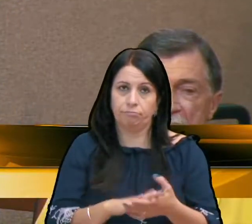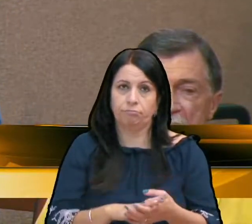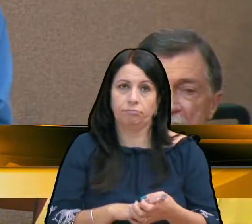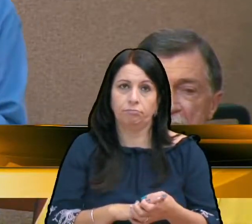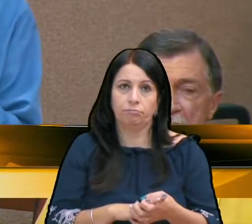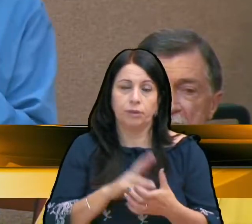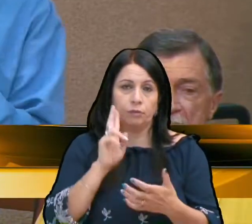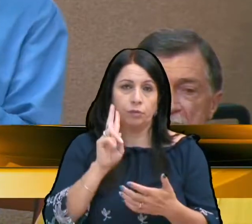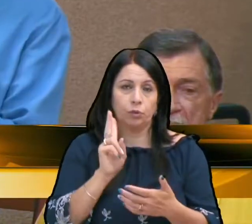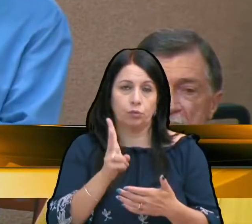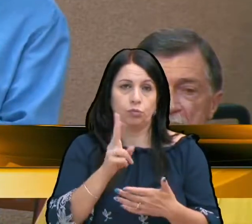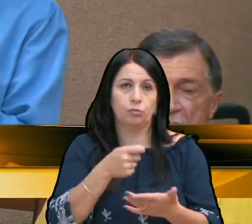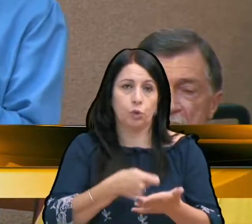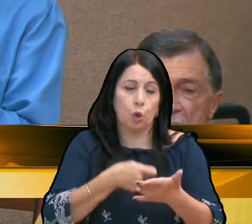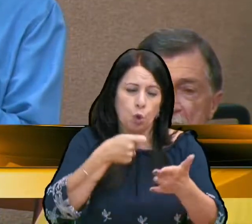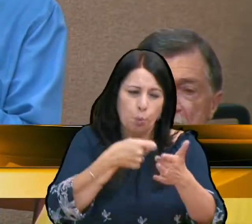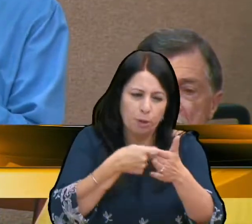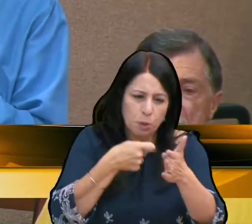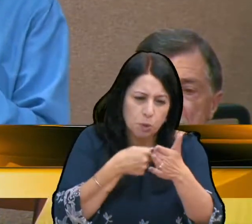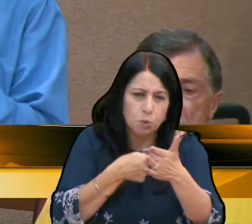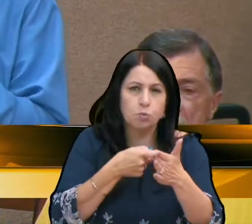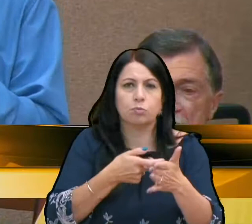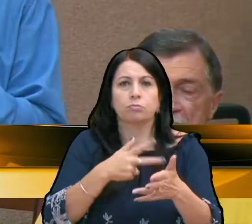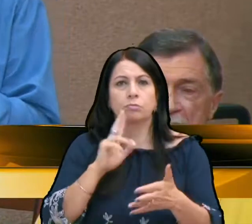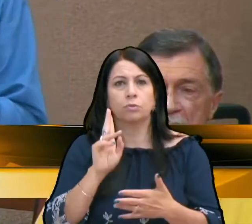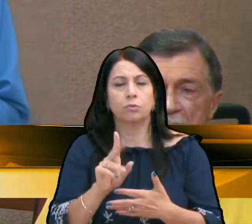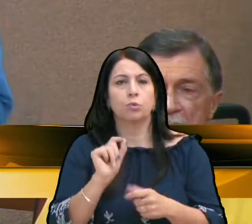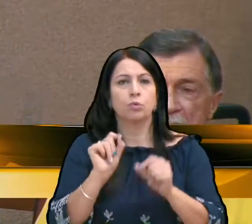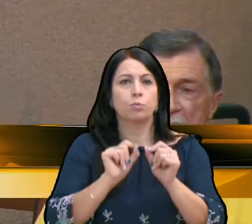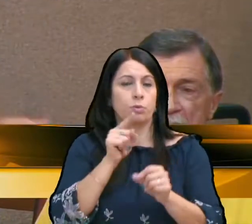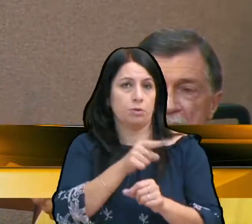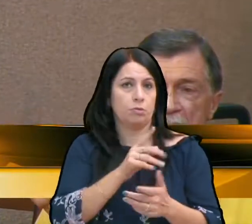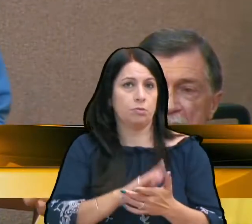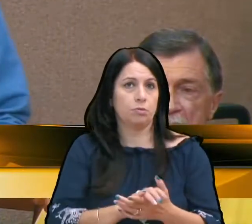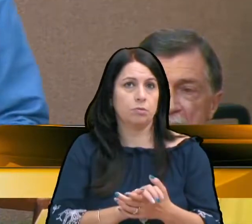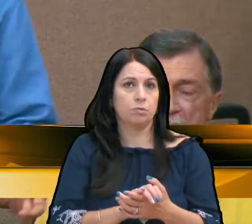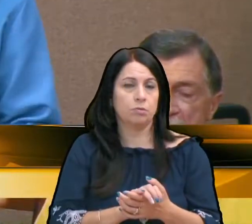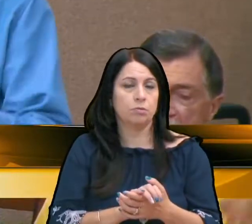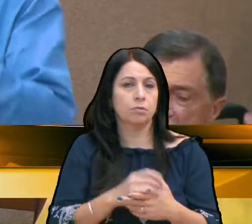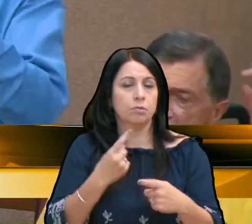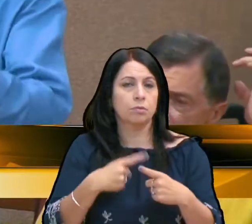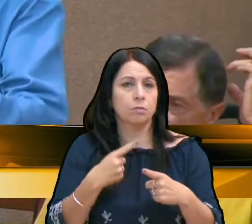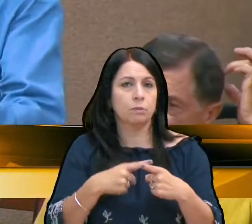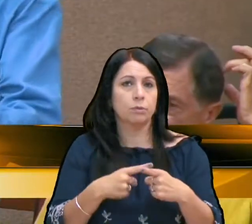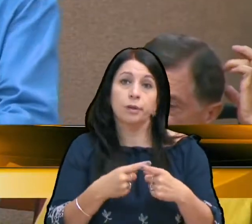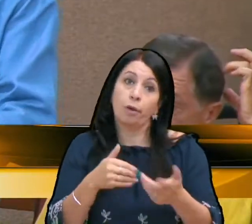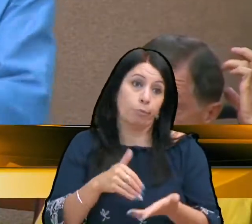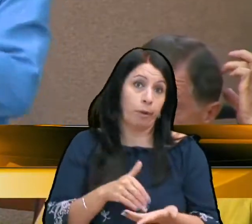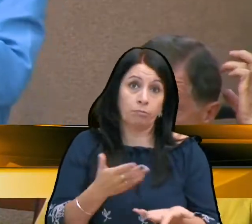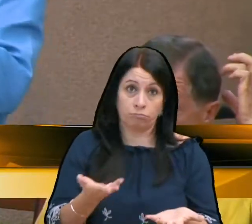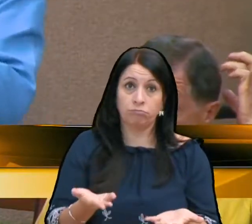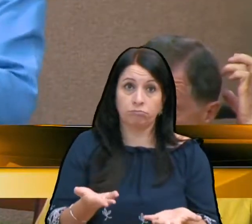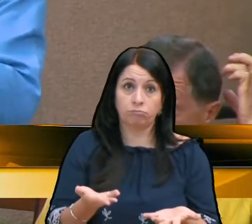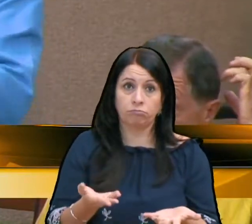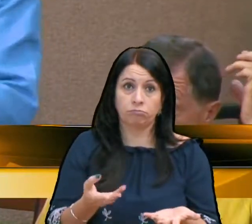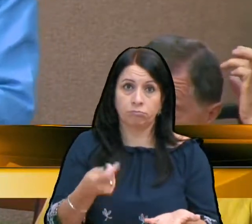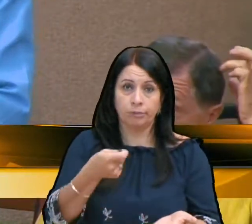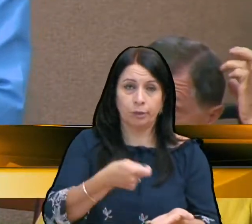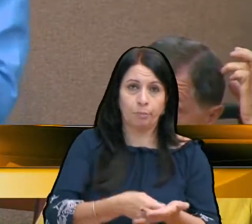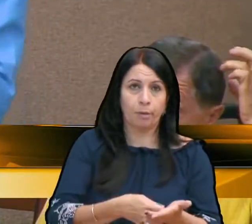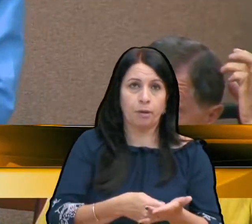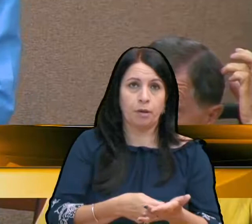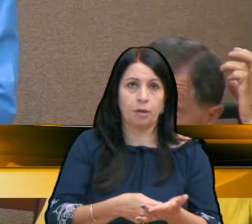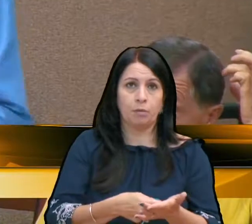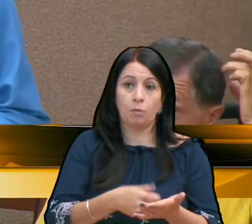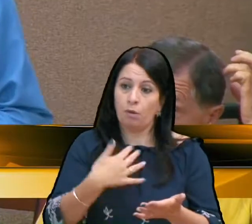ponto que a gente vai continuar assim cobrando sobre essa questão, e porque é o mínimo que a gente paga muito